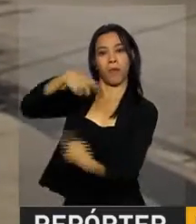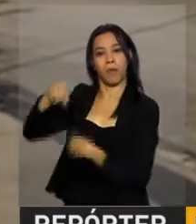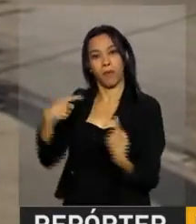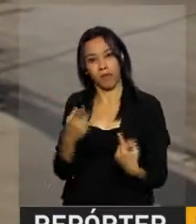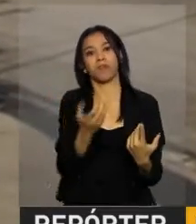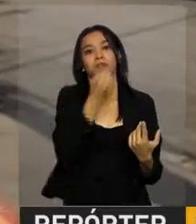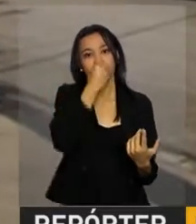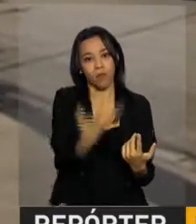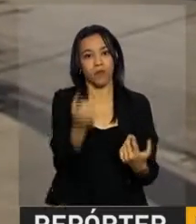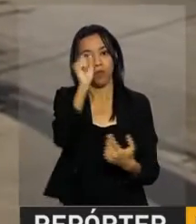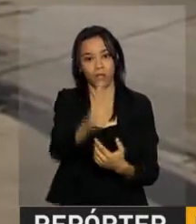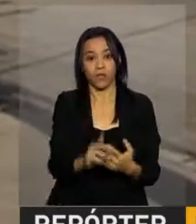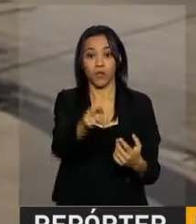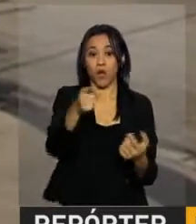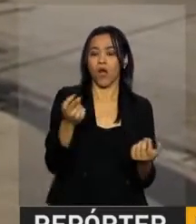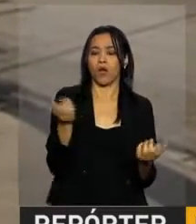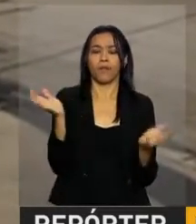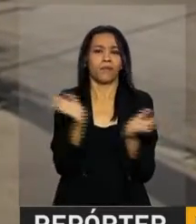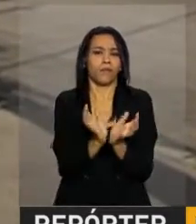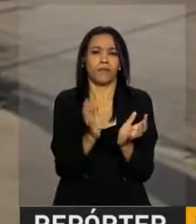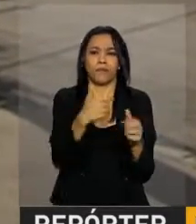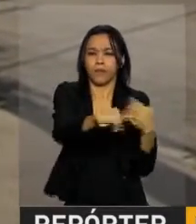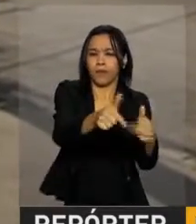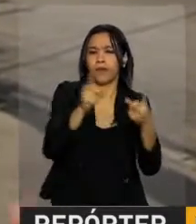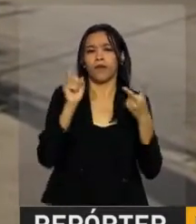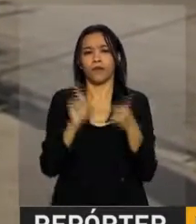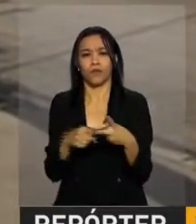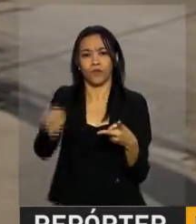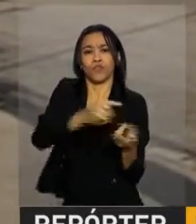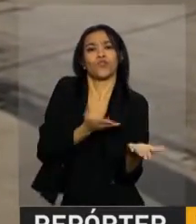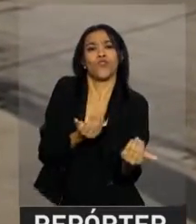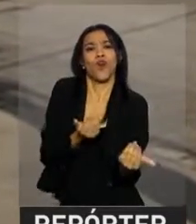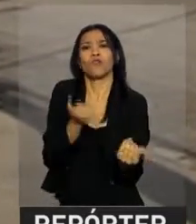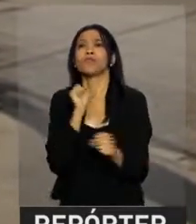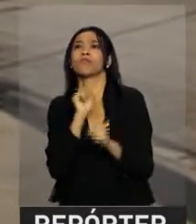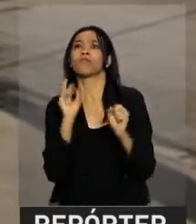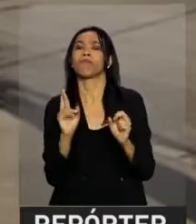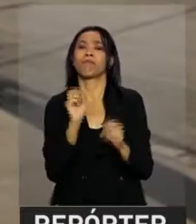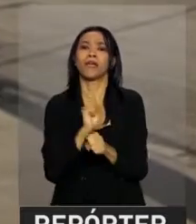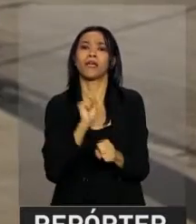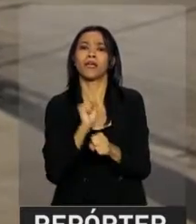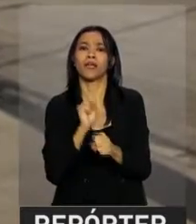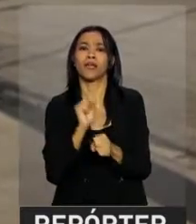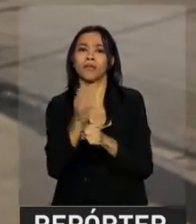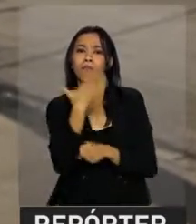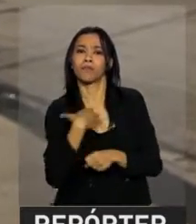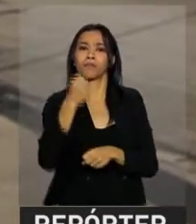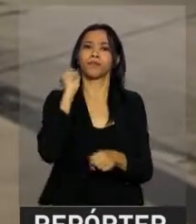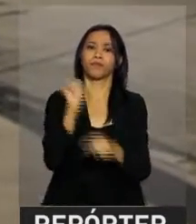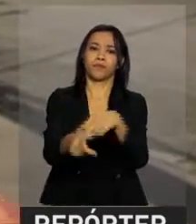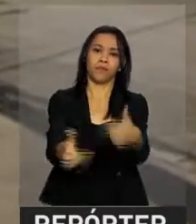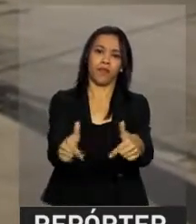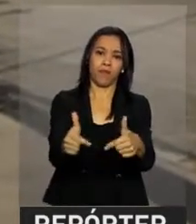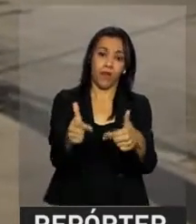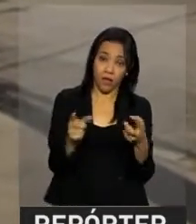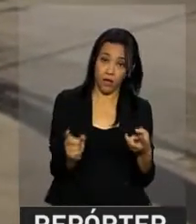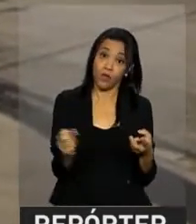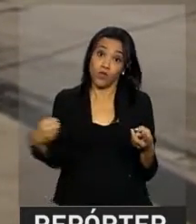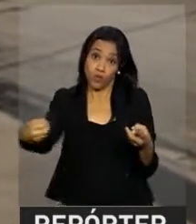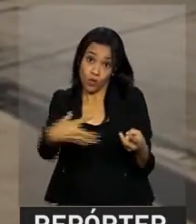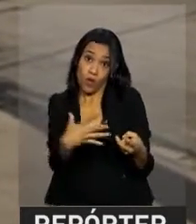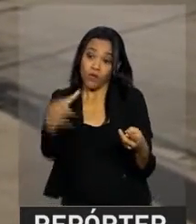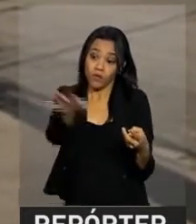empregos juventude o pessoal que está mais esperando uma oportunidade de entrar no mercado de trabalho tanto os novos